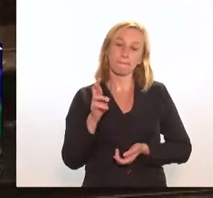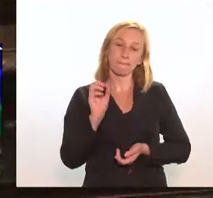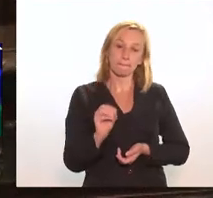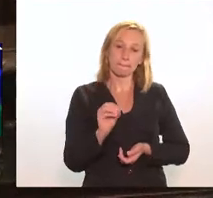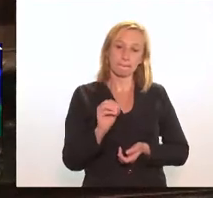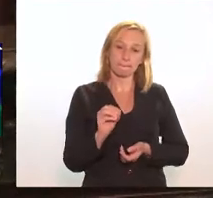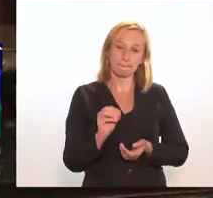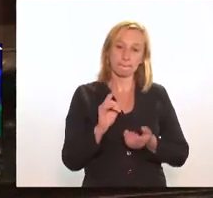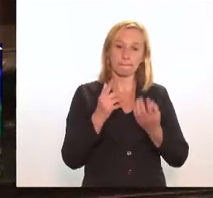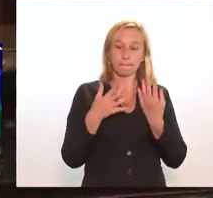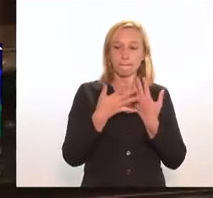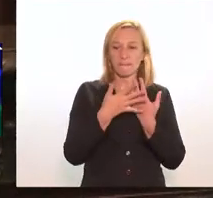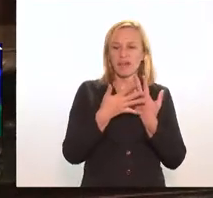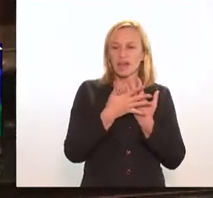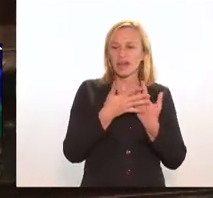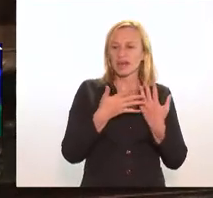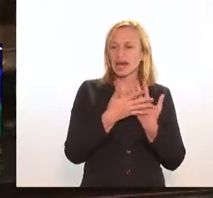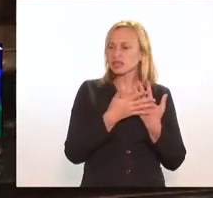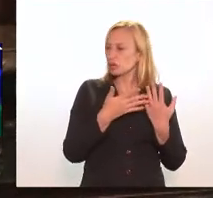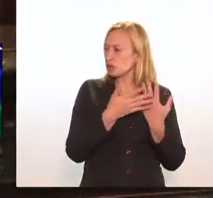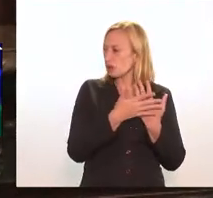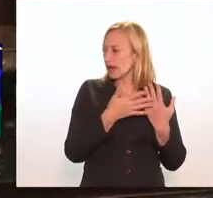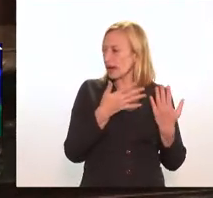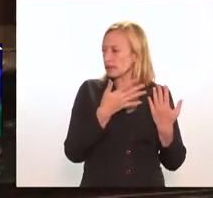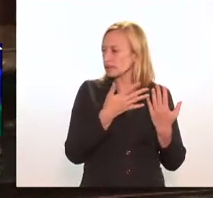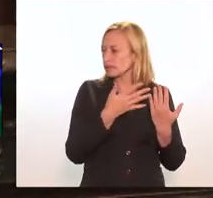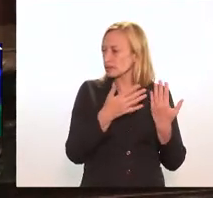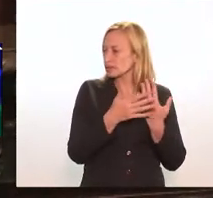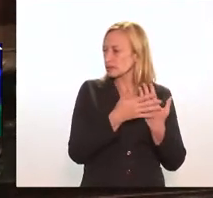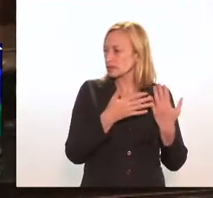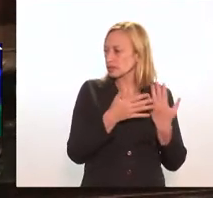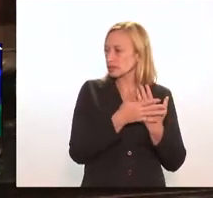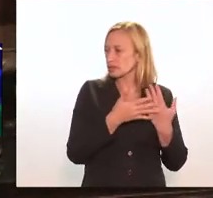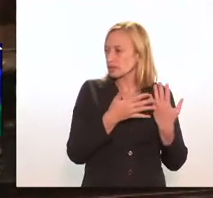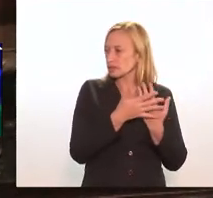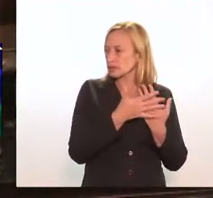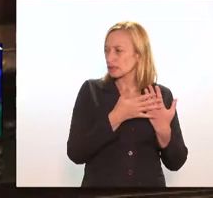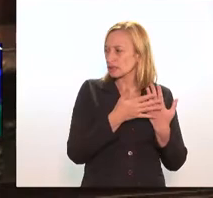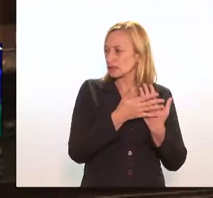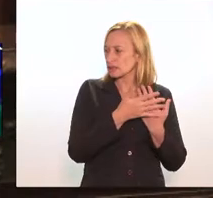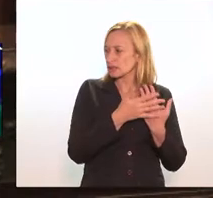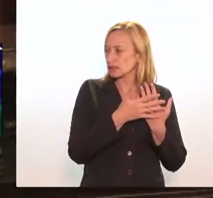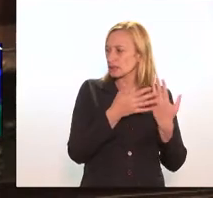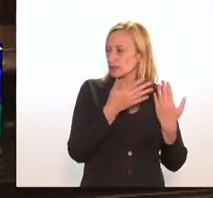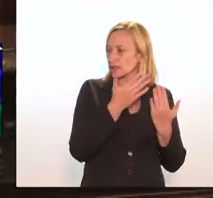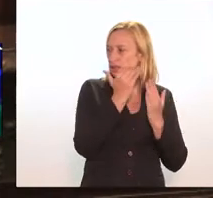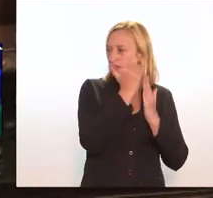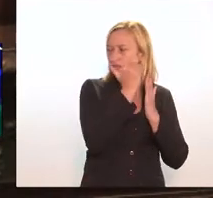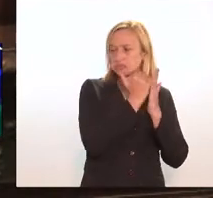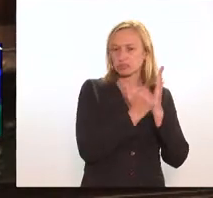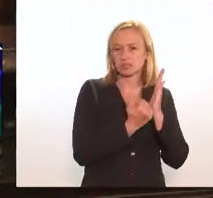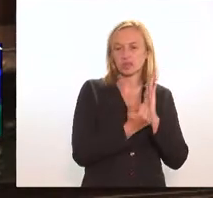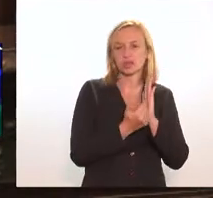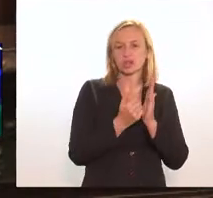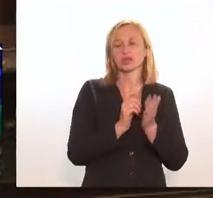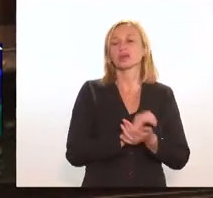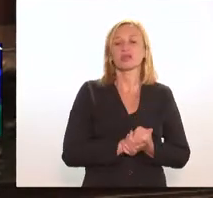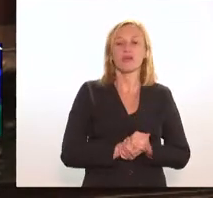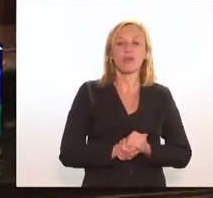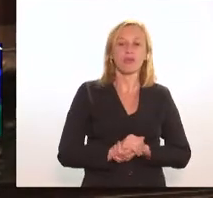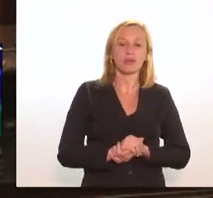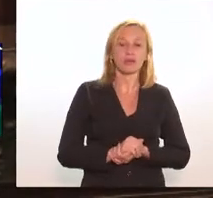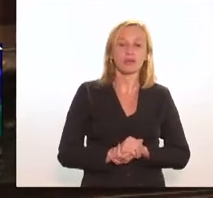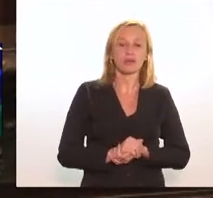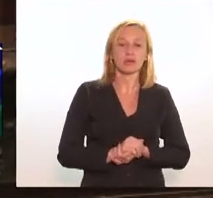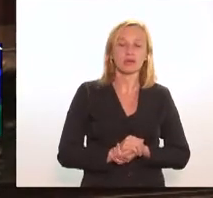curricular, analisando uma expressão que eu convido os autores a modernizar, grade curricular, o currículo não aprisiona, né,